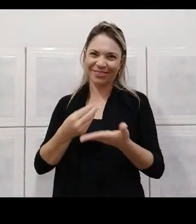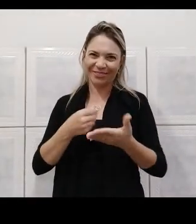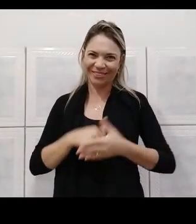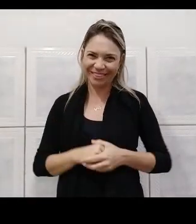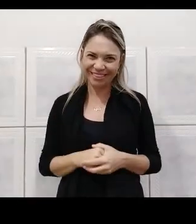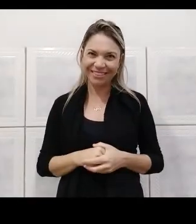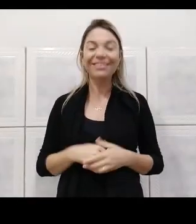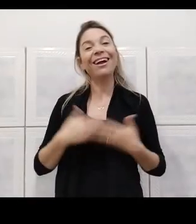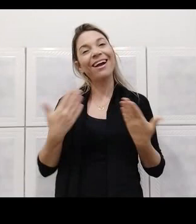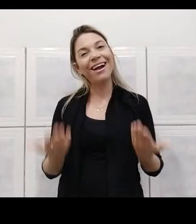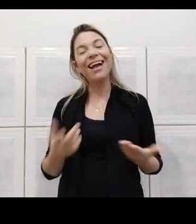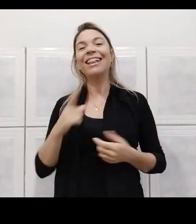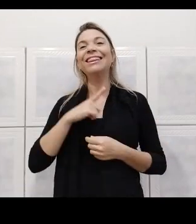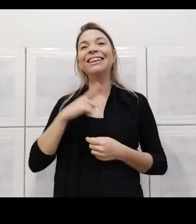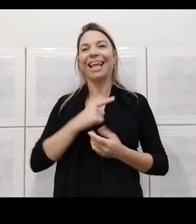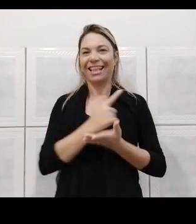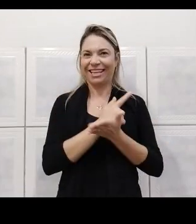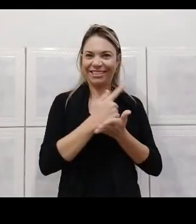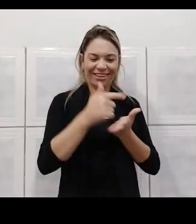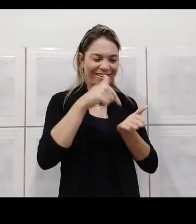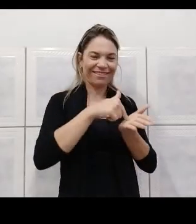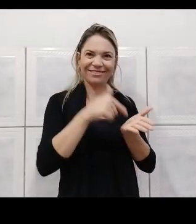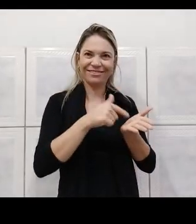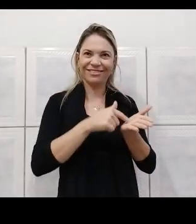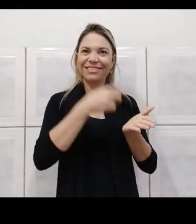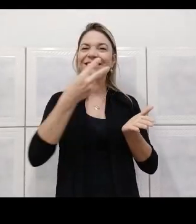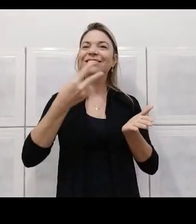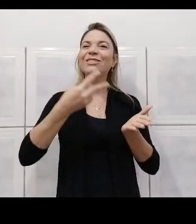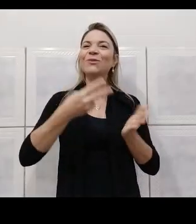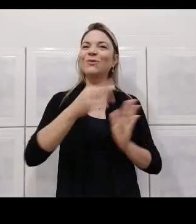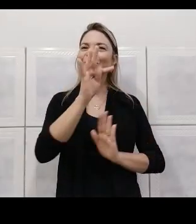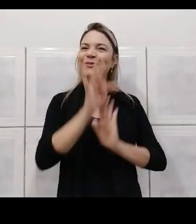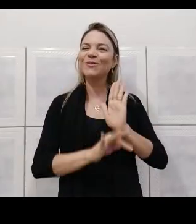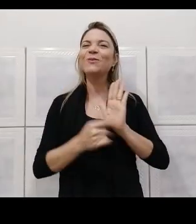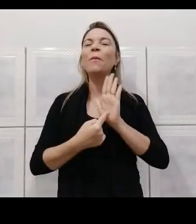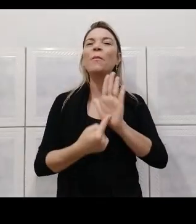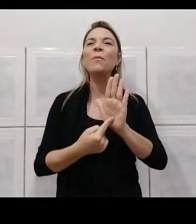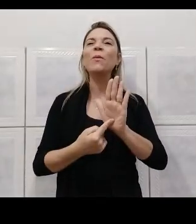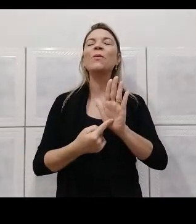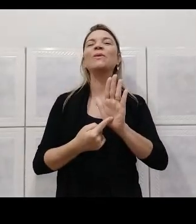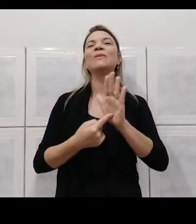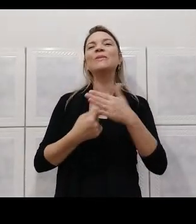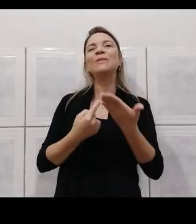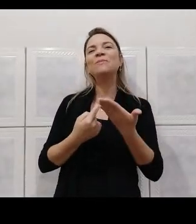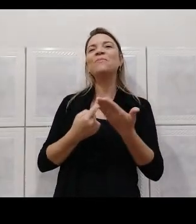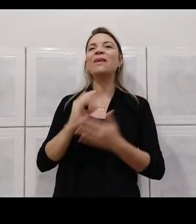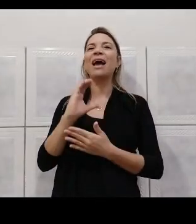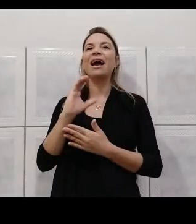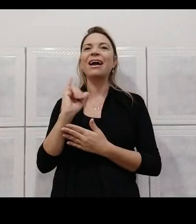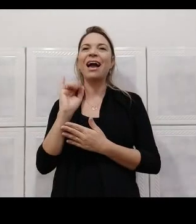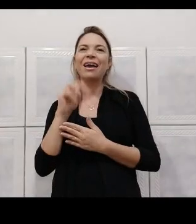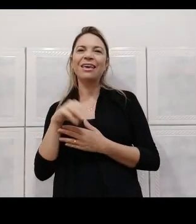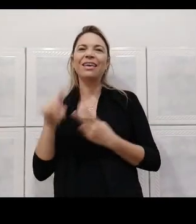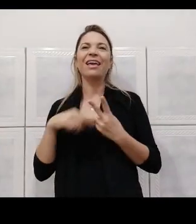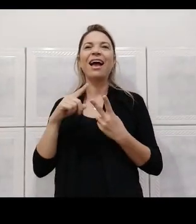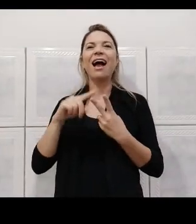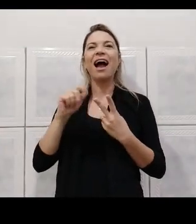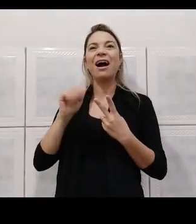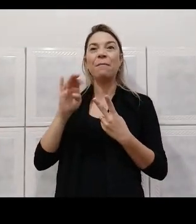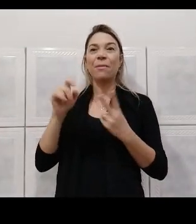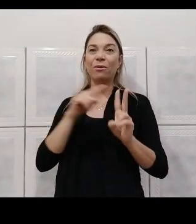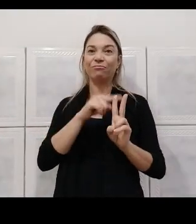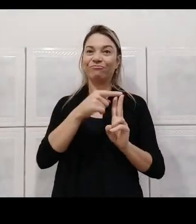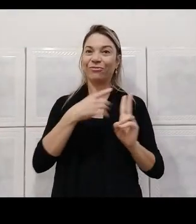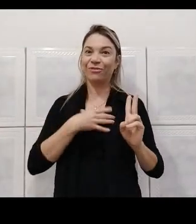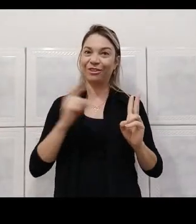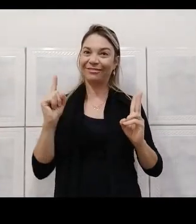Caim, a vida de Abel, para que Eva influenciasse. E a história